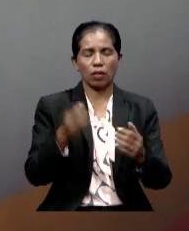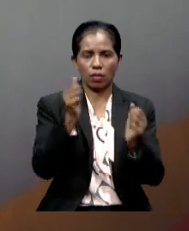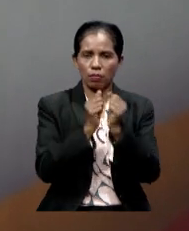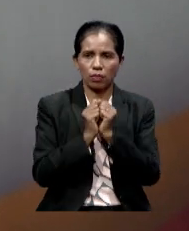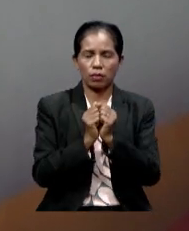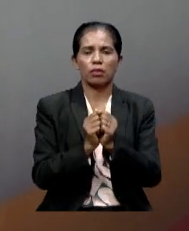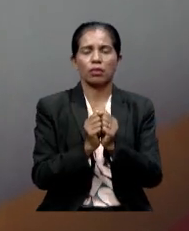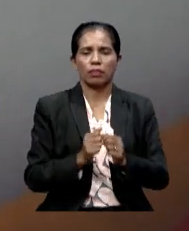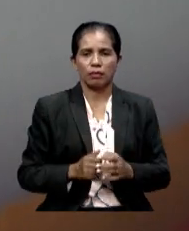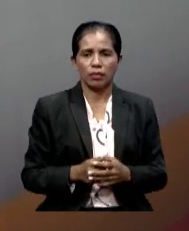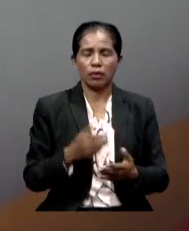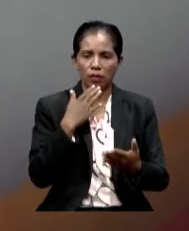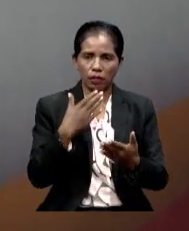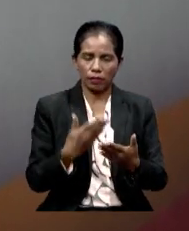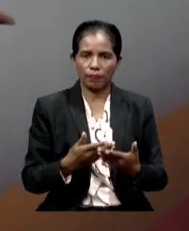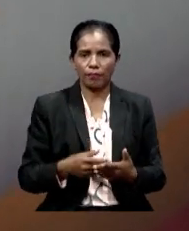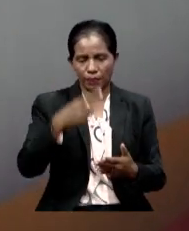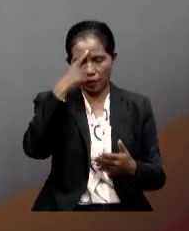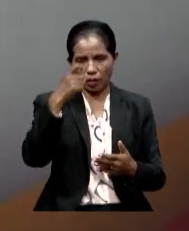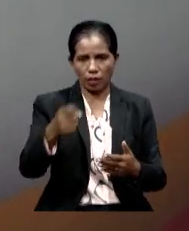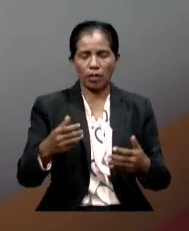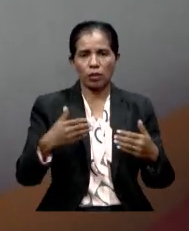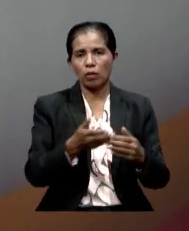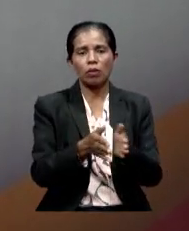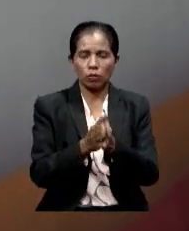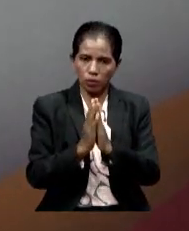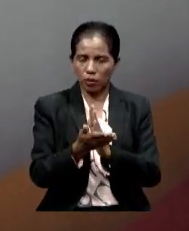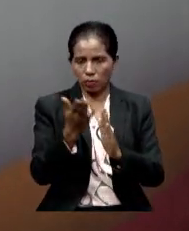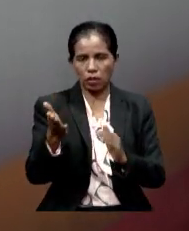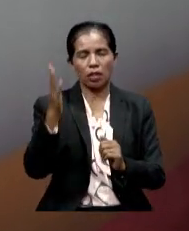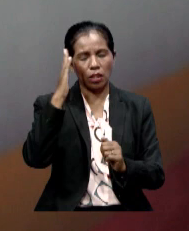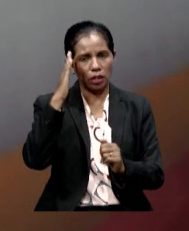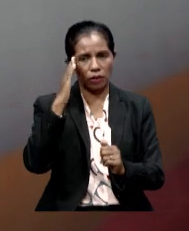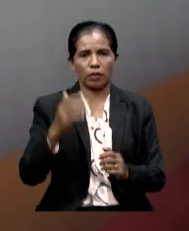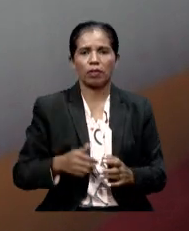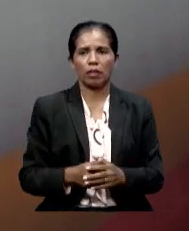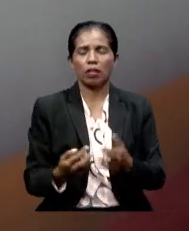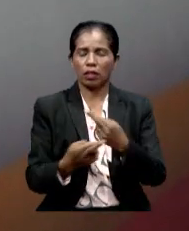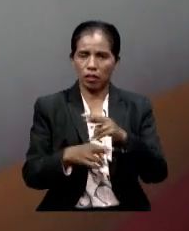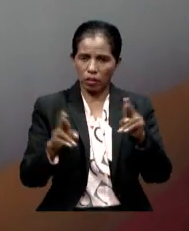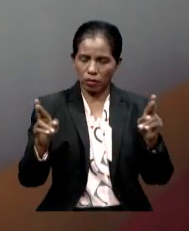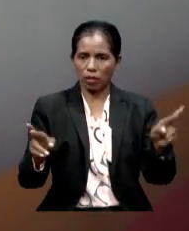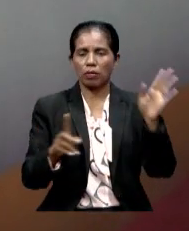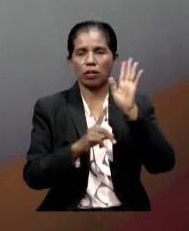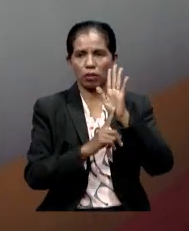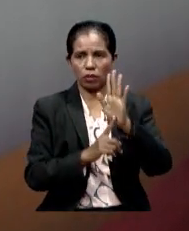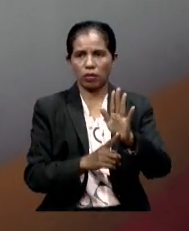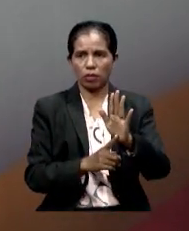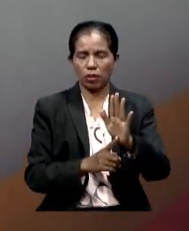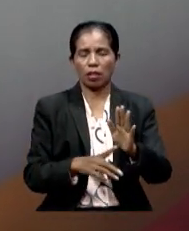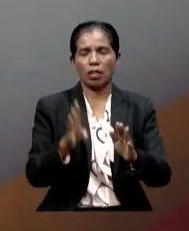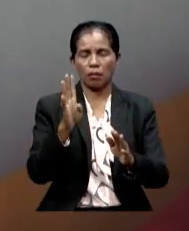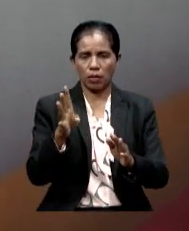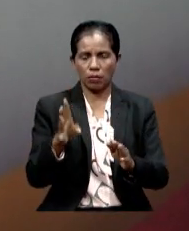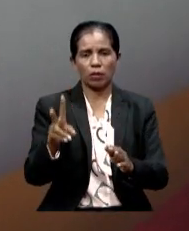di tempat orang tambah dia maka bos baik itu mesir dia Hanoi sempat resultar baik bosai pada itu itu orang